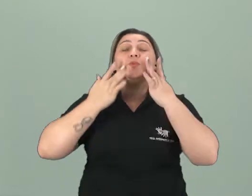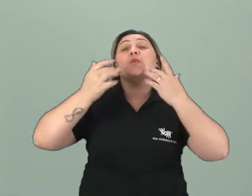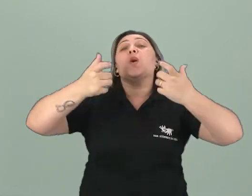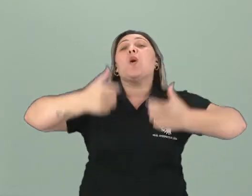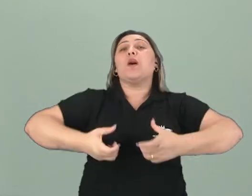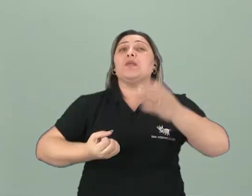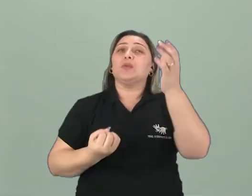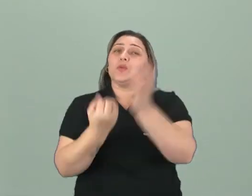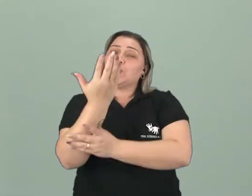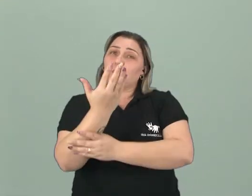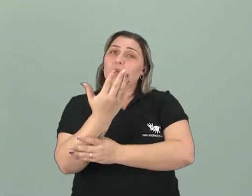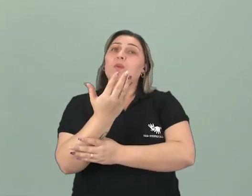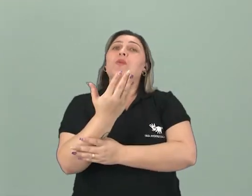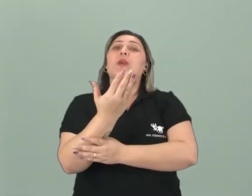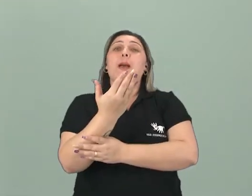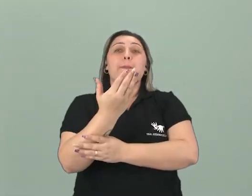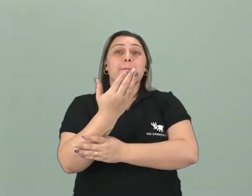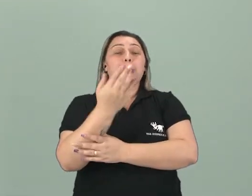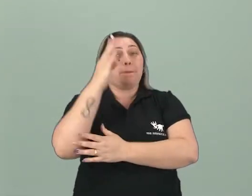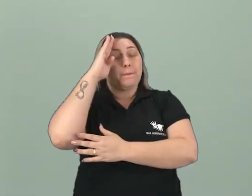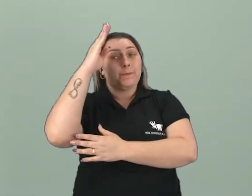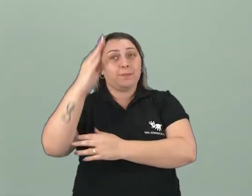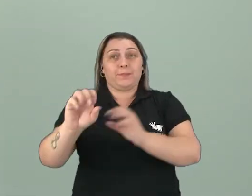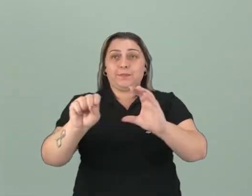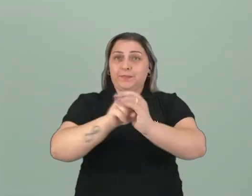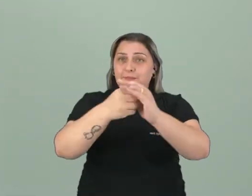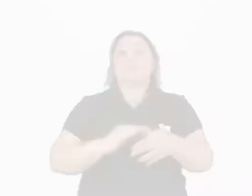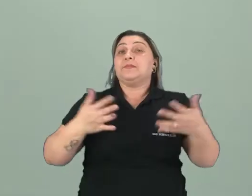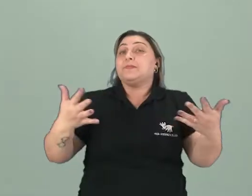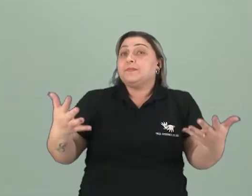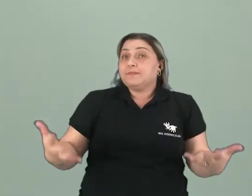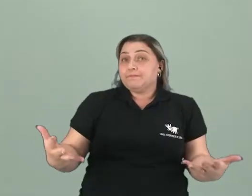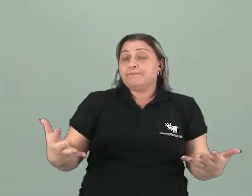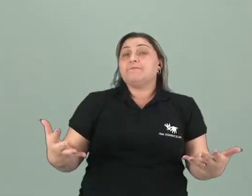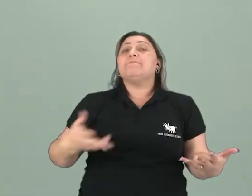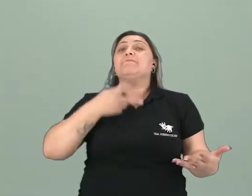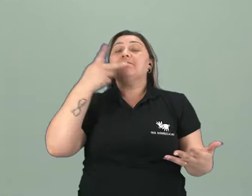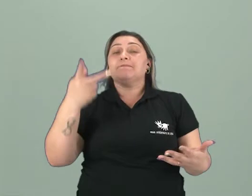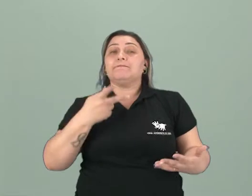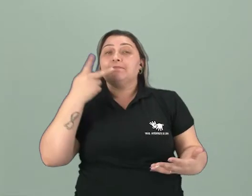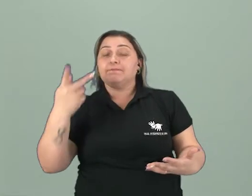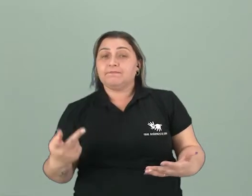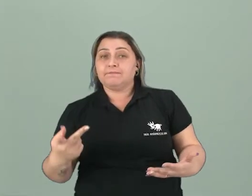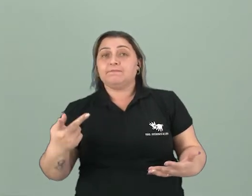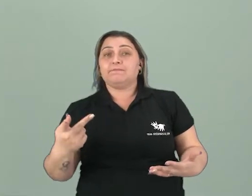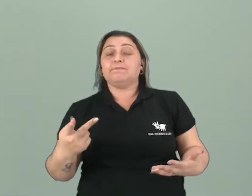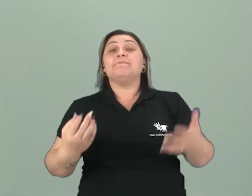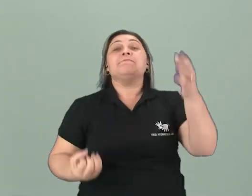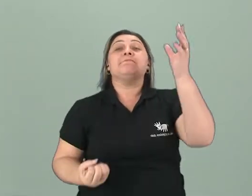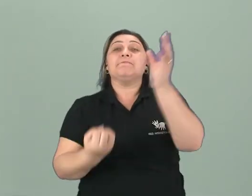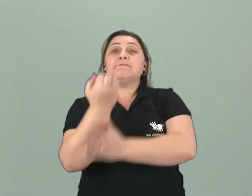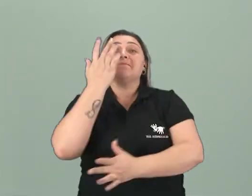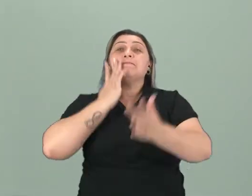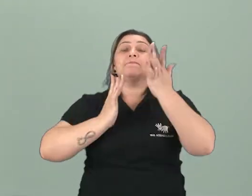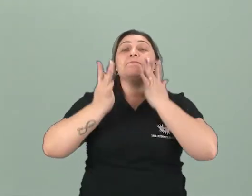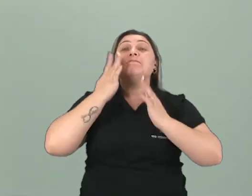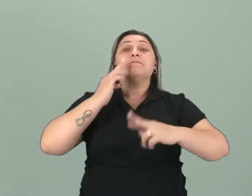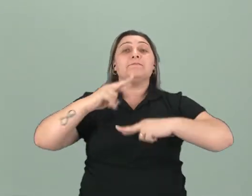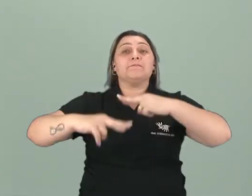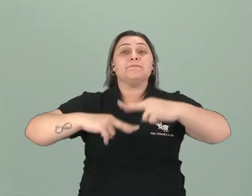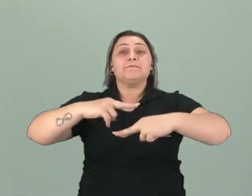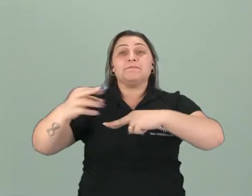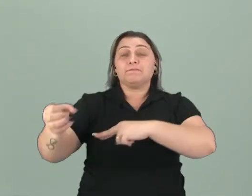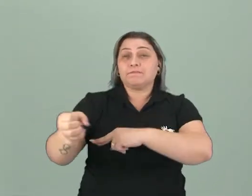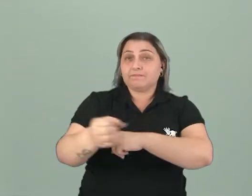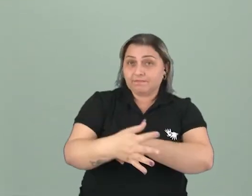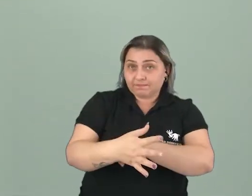que ele surgiu, quais eram as suas principais características. Vamos falar um pouquinho sobre a origem do teatro renascentista?